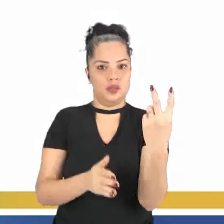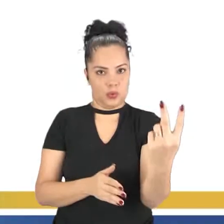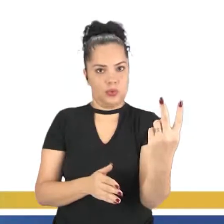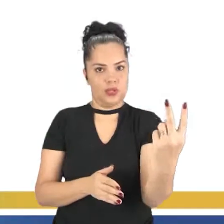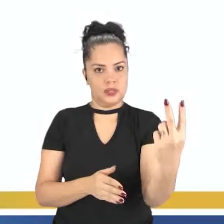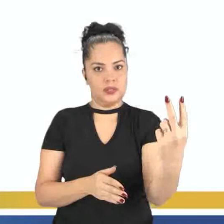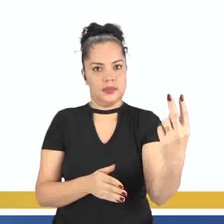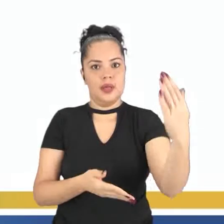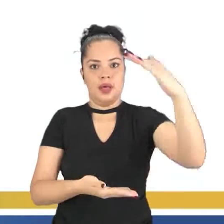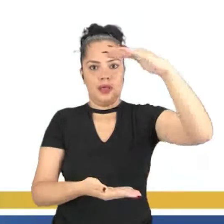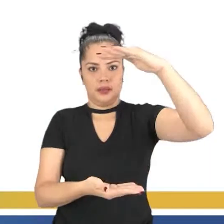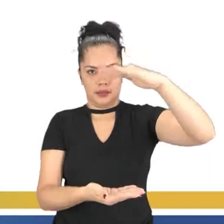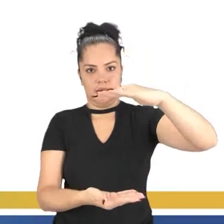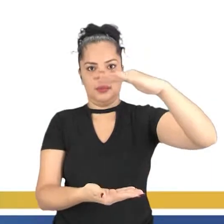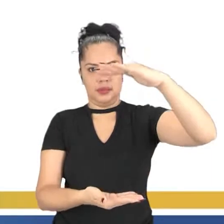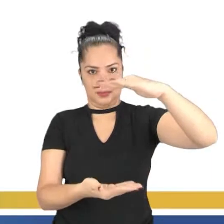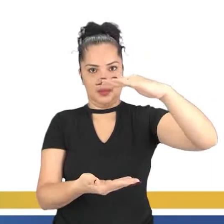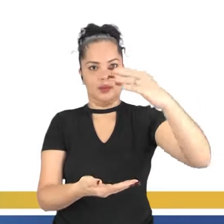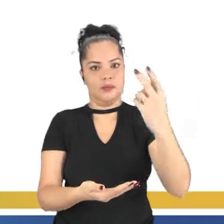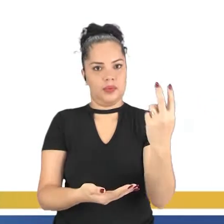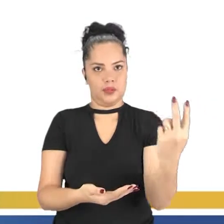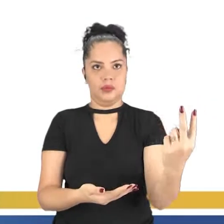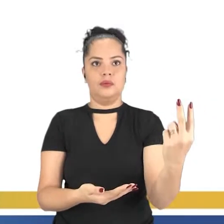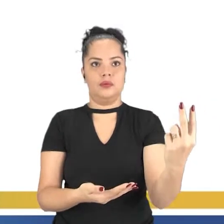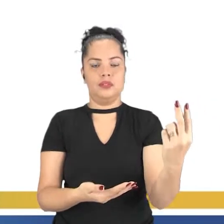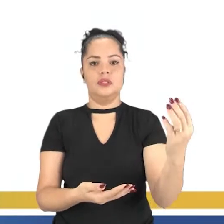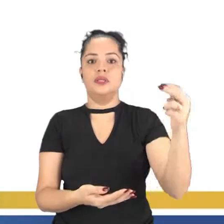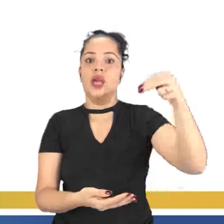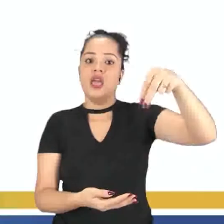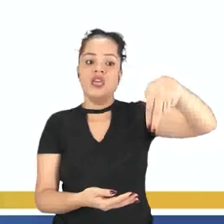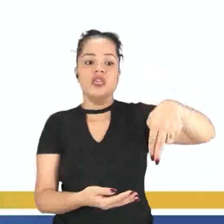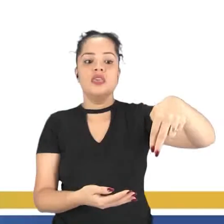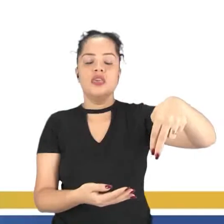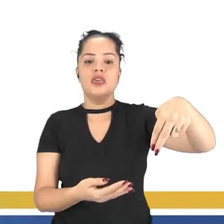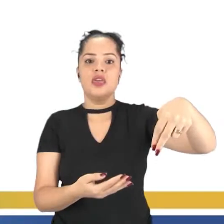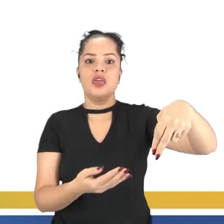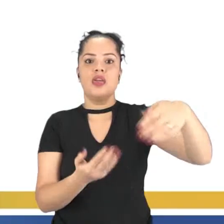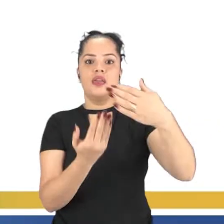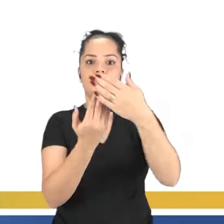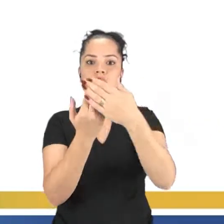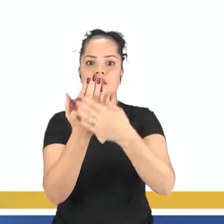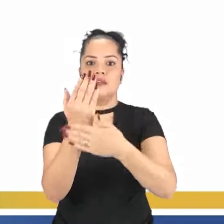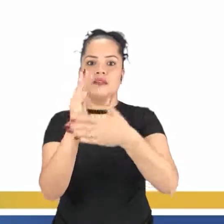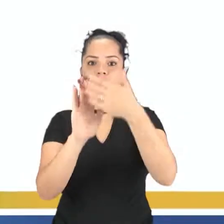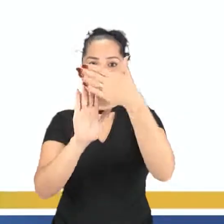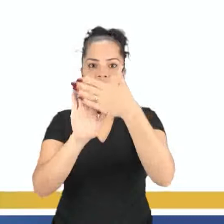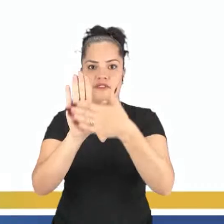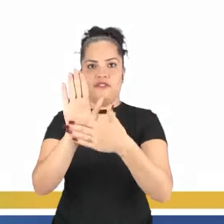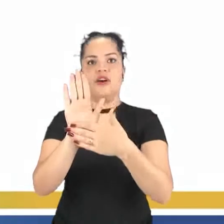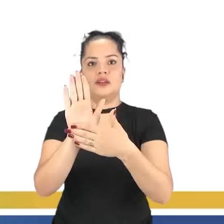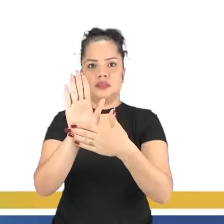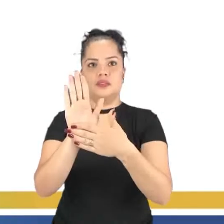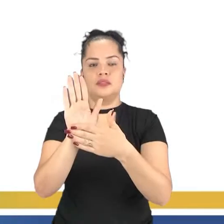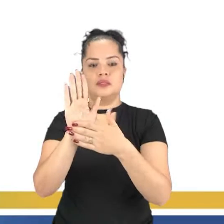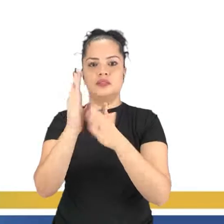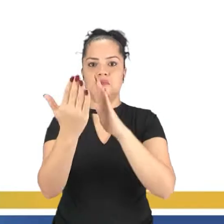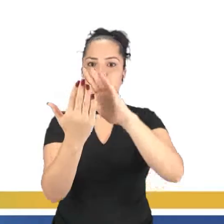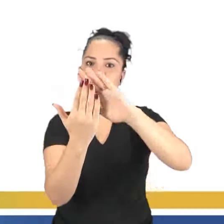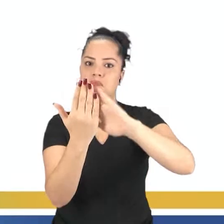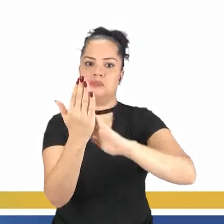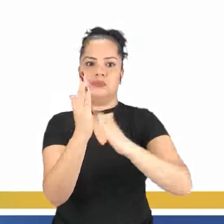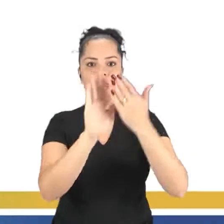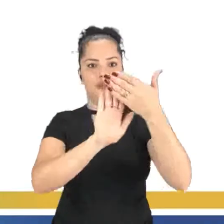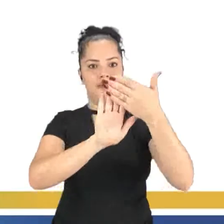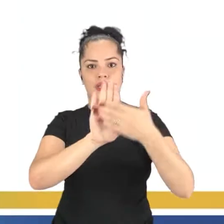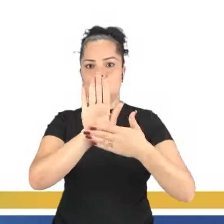tampas, n faces, todas em formas de paralelograma. Gente, as faces laterais de um prisma